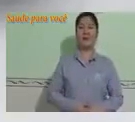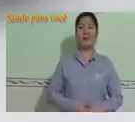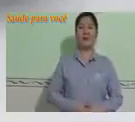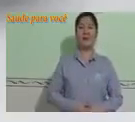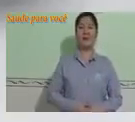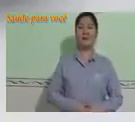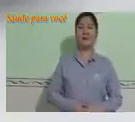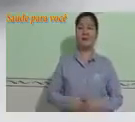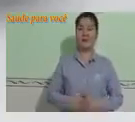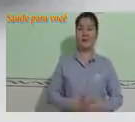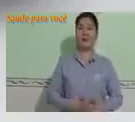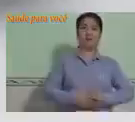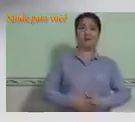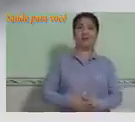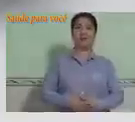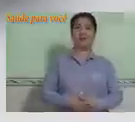sangue.